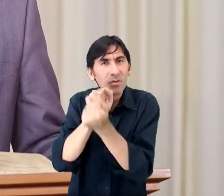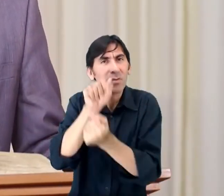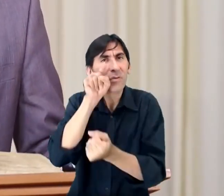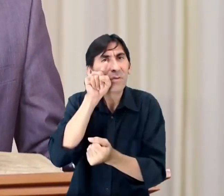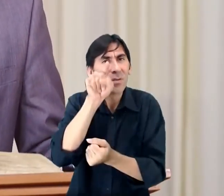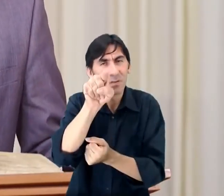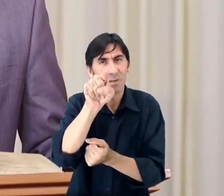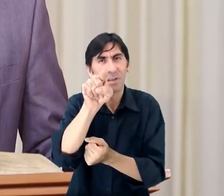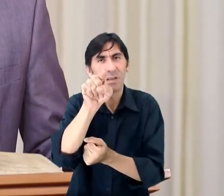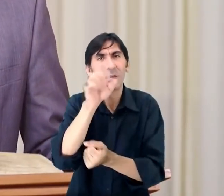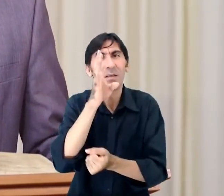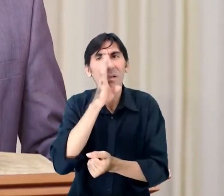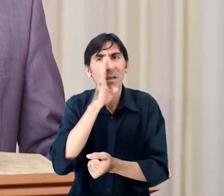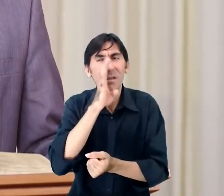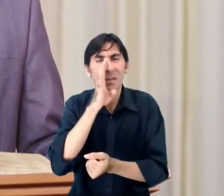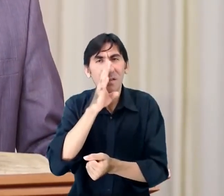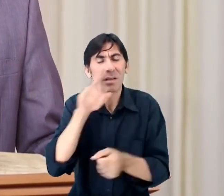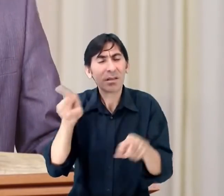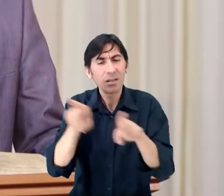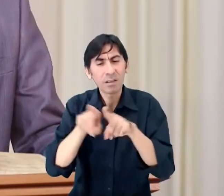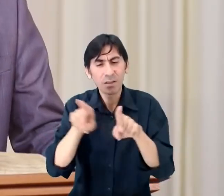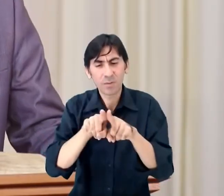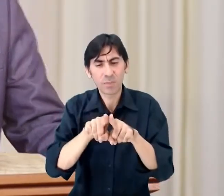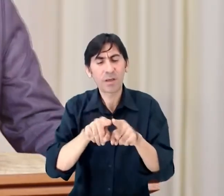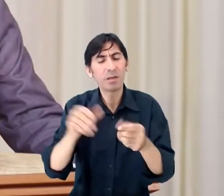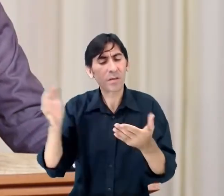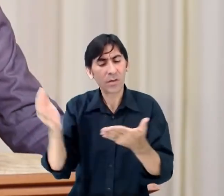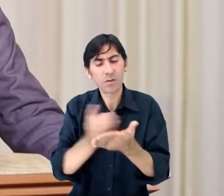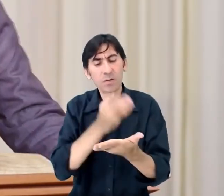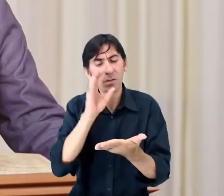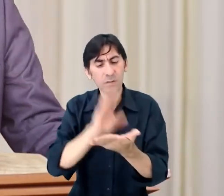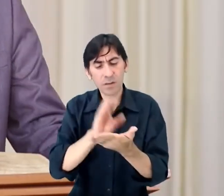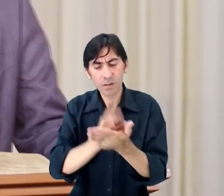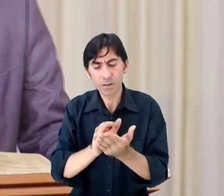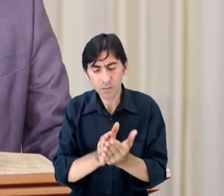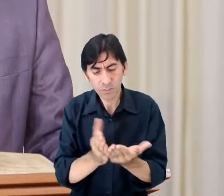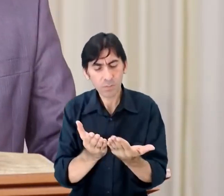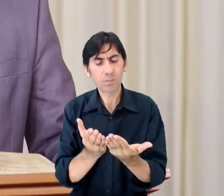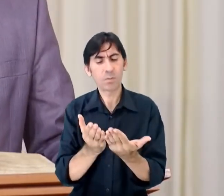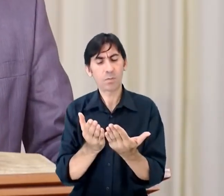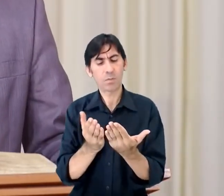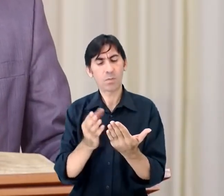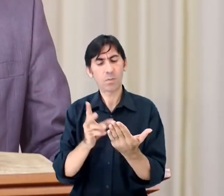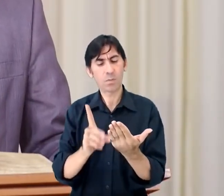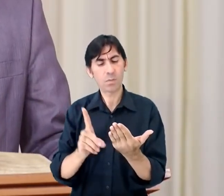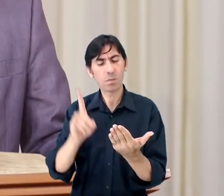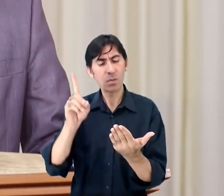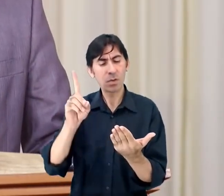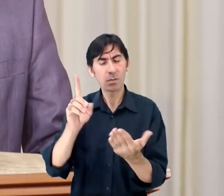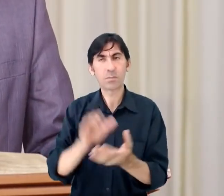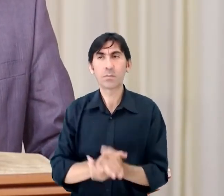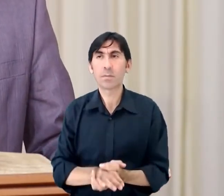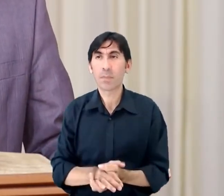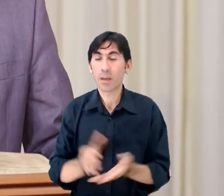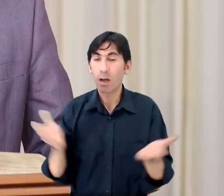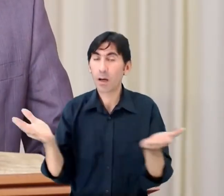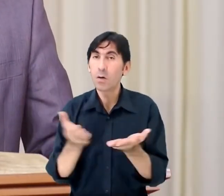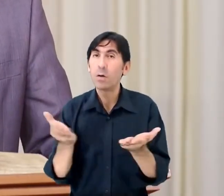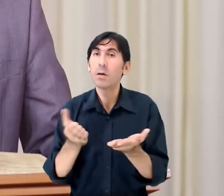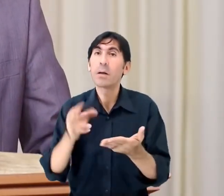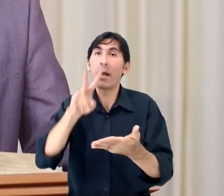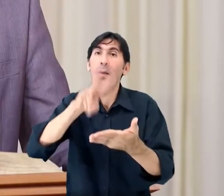recebendo a mensagem vinda de Deus. E quero ler com vocês o livro Serviço Cristão, na